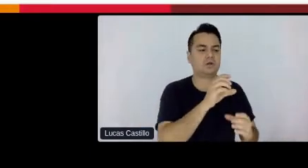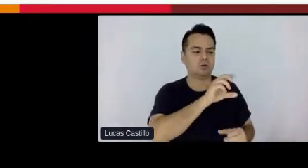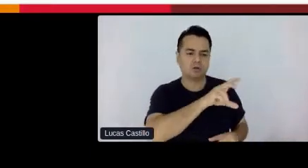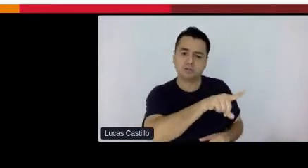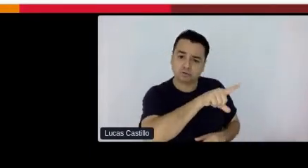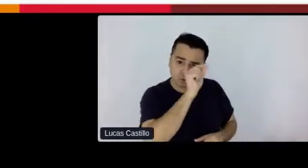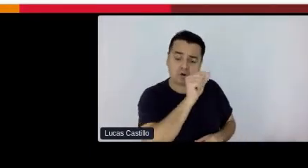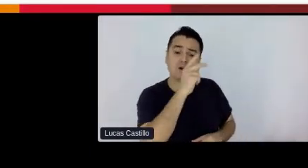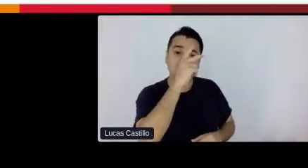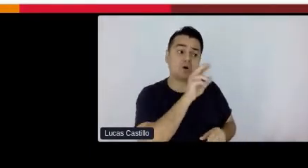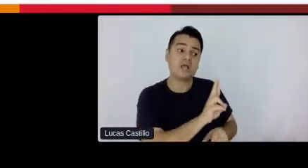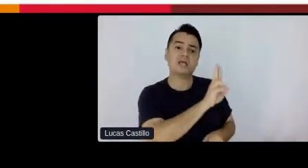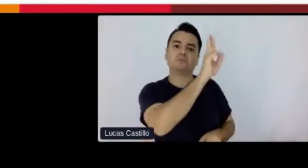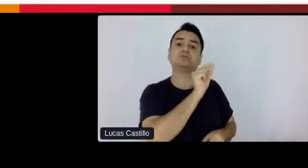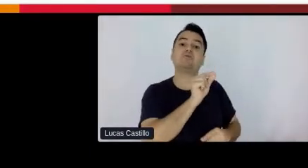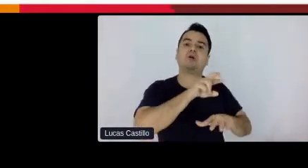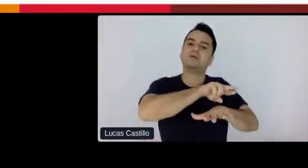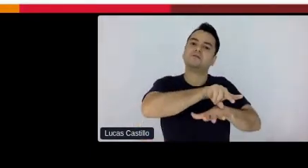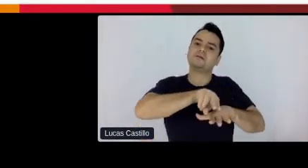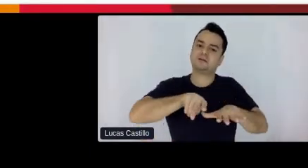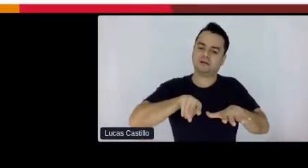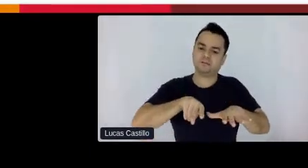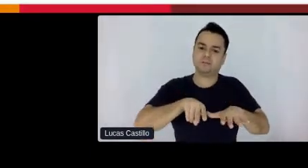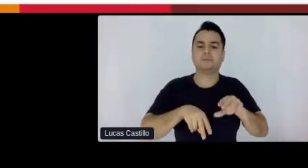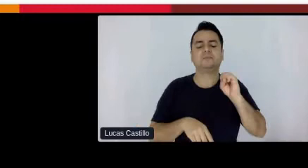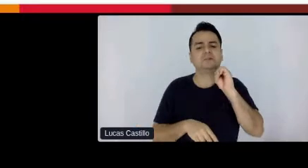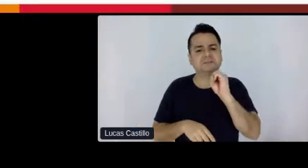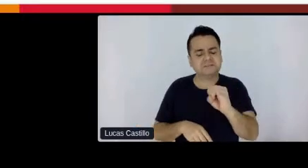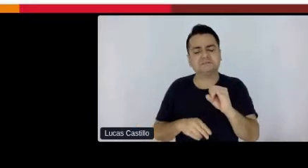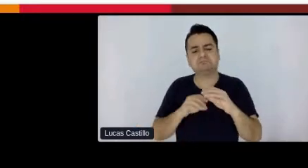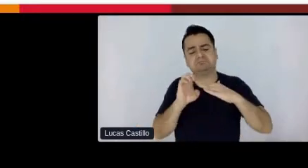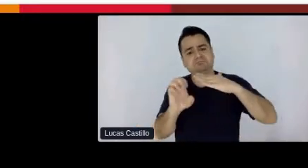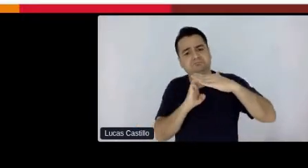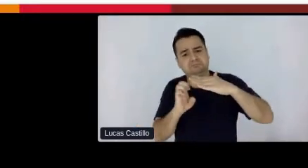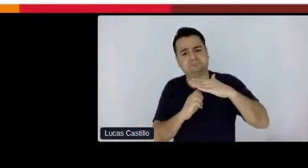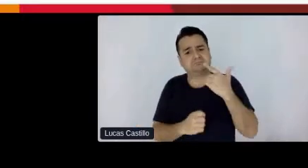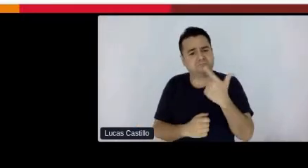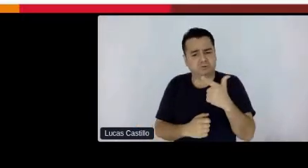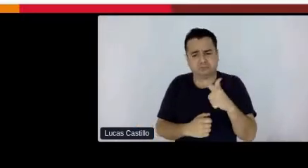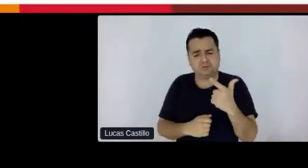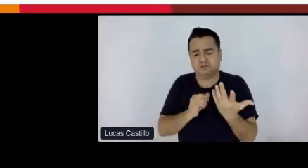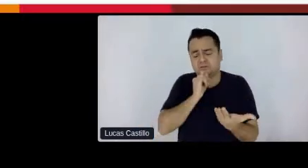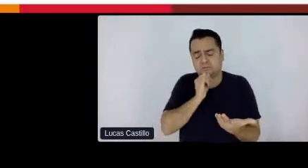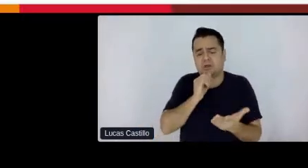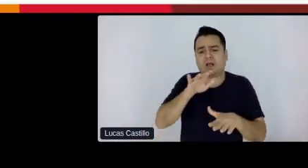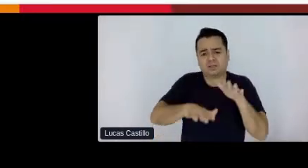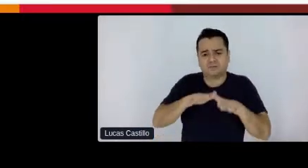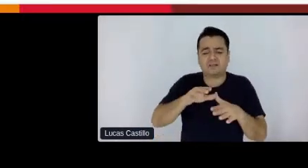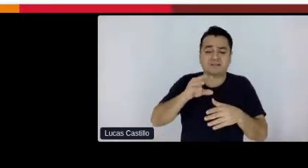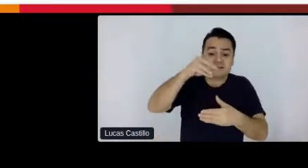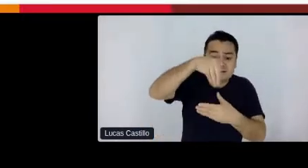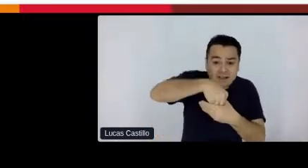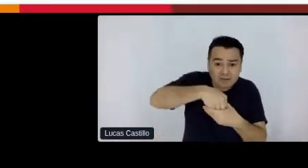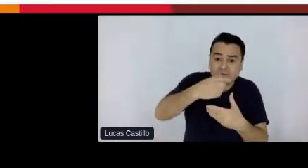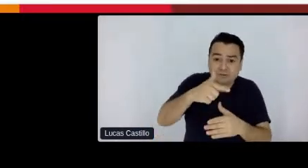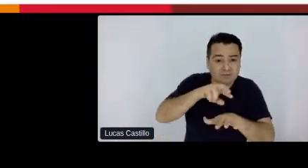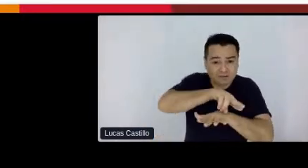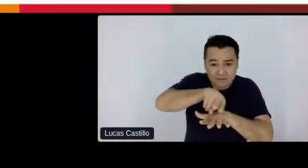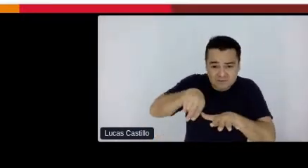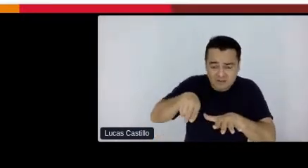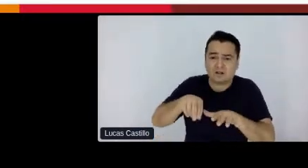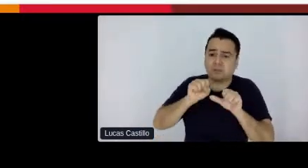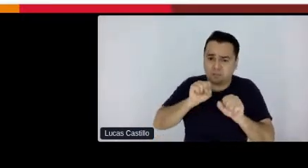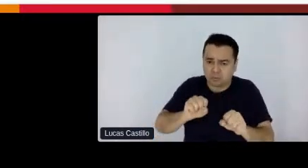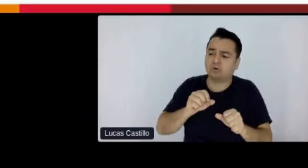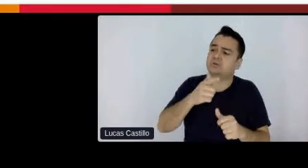sobre o assunto. Se for necessário e a empresa não tiver pessoas representativas, né, dentro da empresa, ela pode buscar